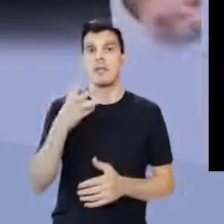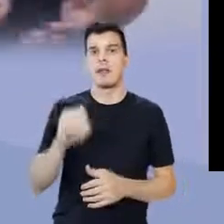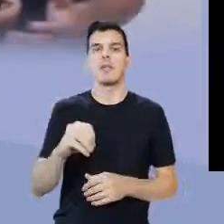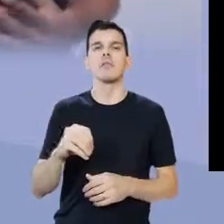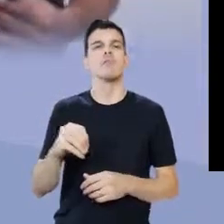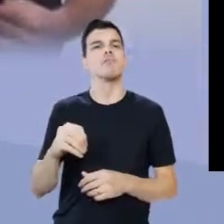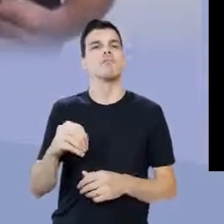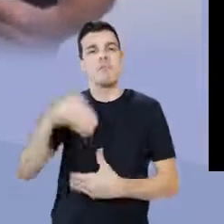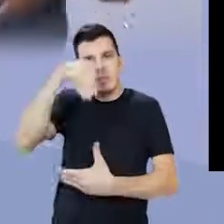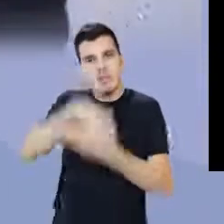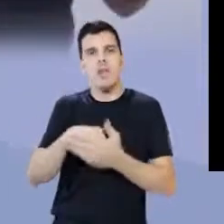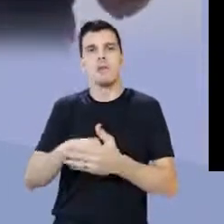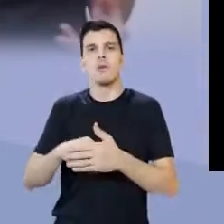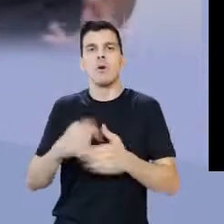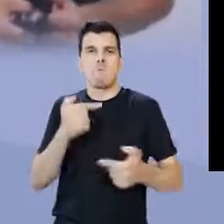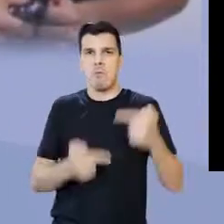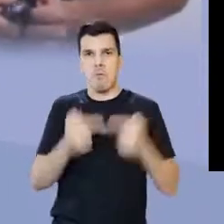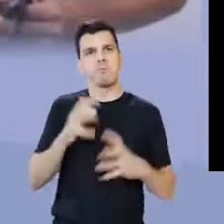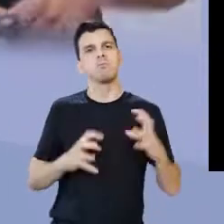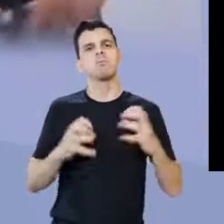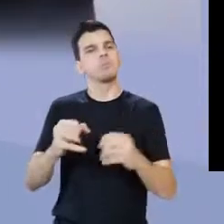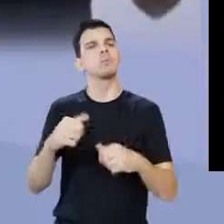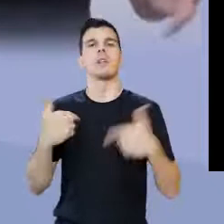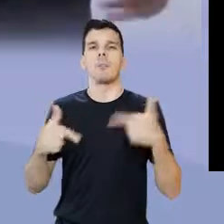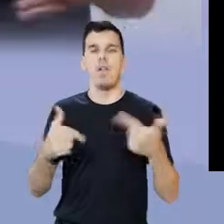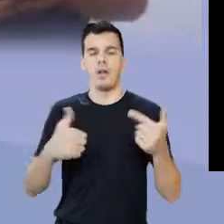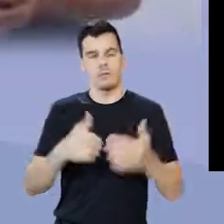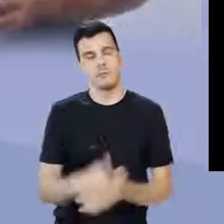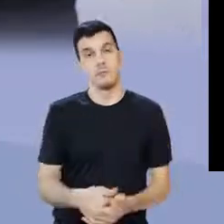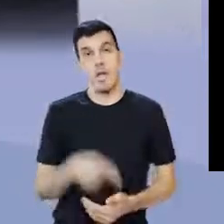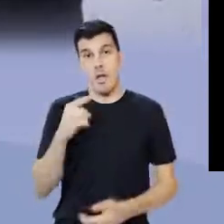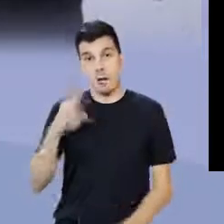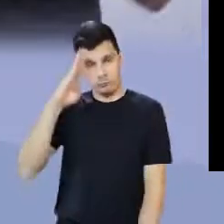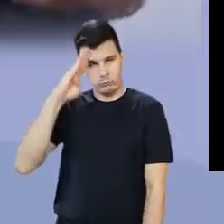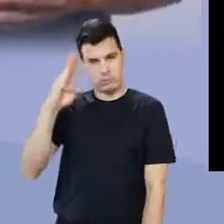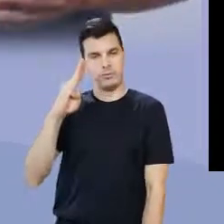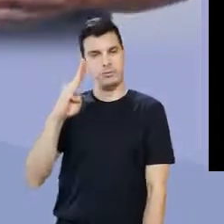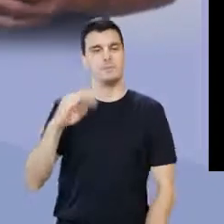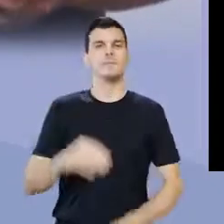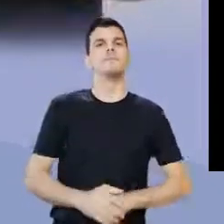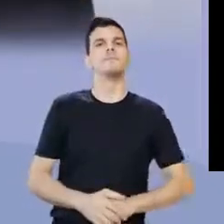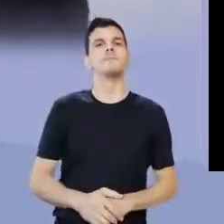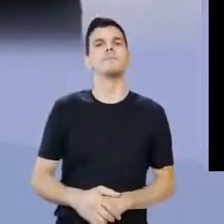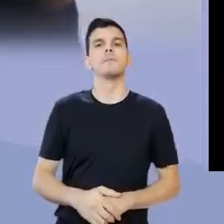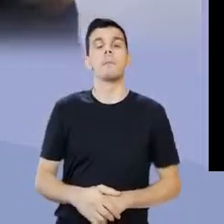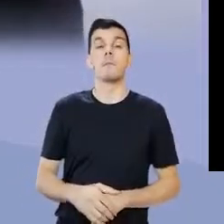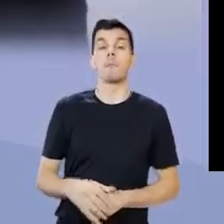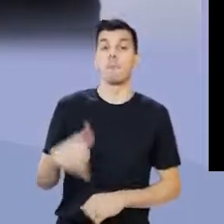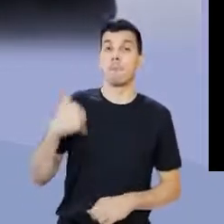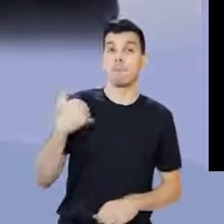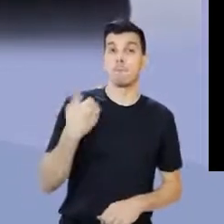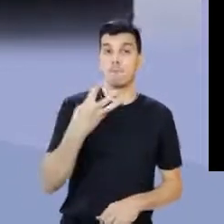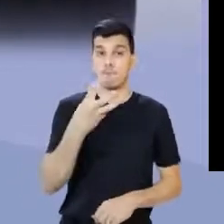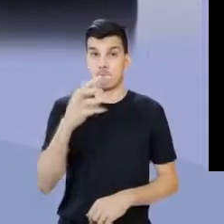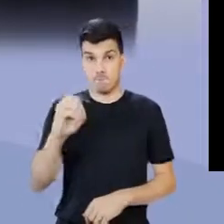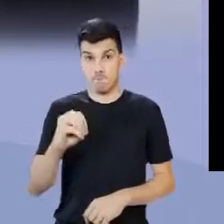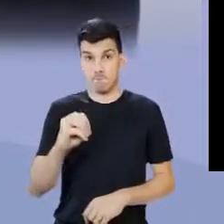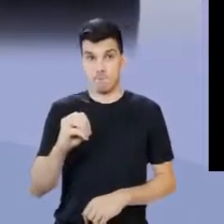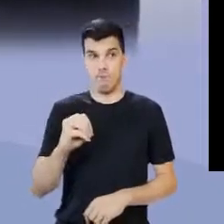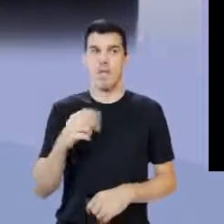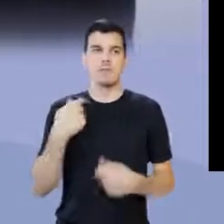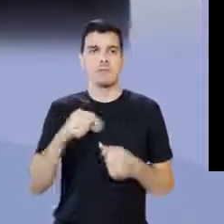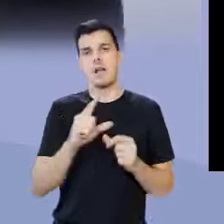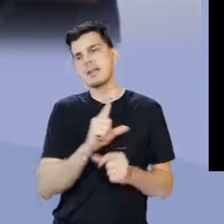trabalhar no exército. A guerrear, ser um soldado, é a profissão dele. Aos 30 ele é obrigado a sair